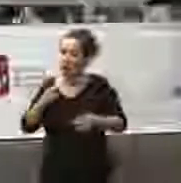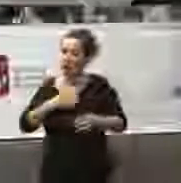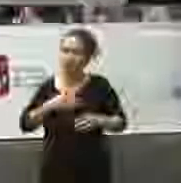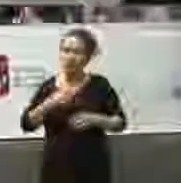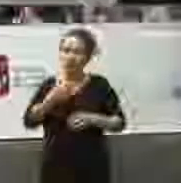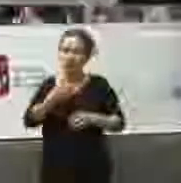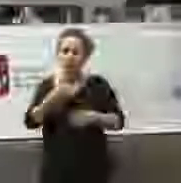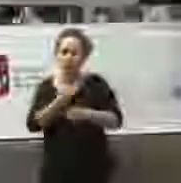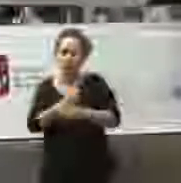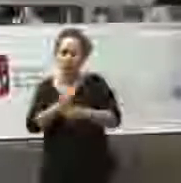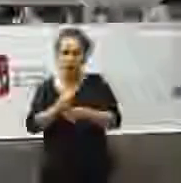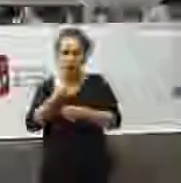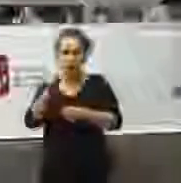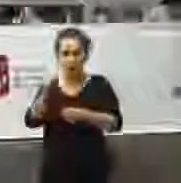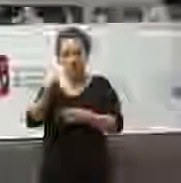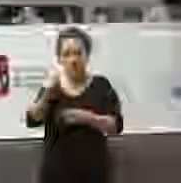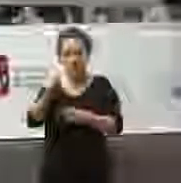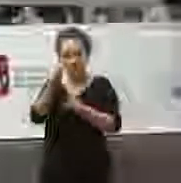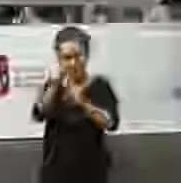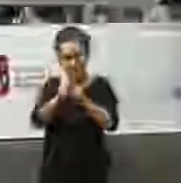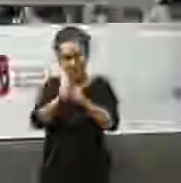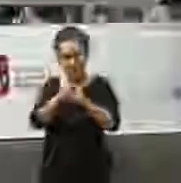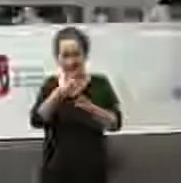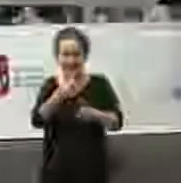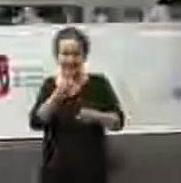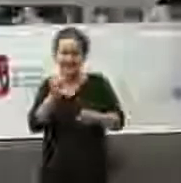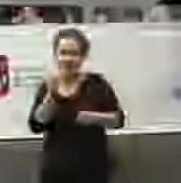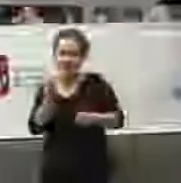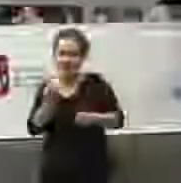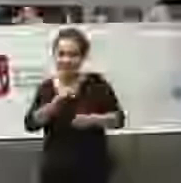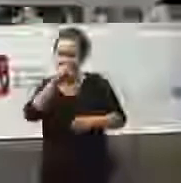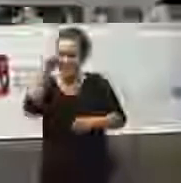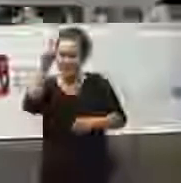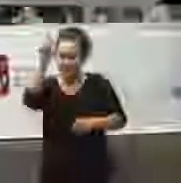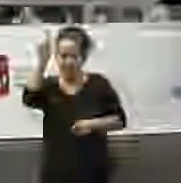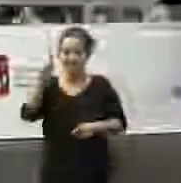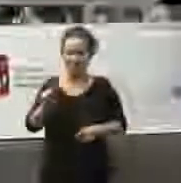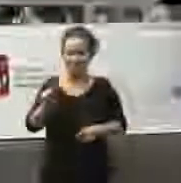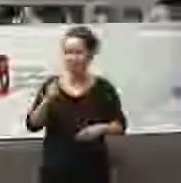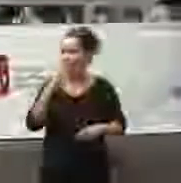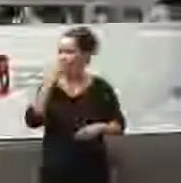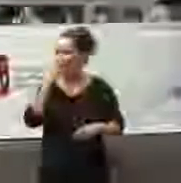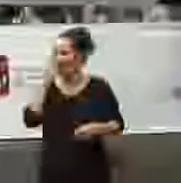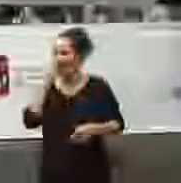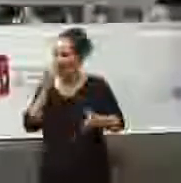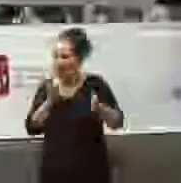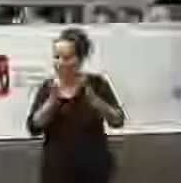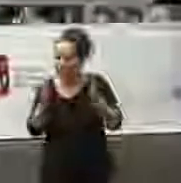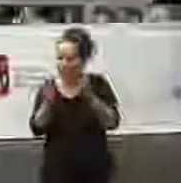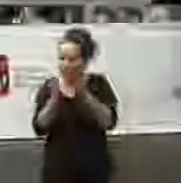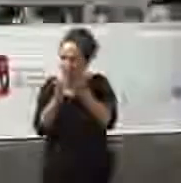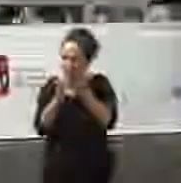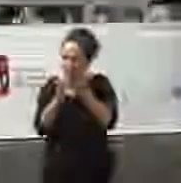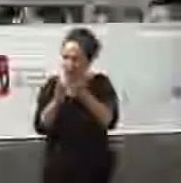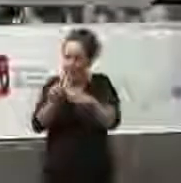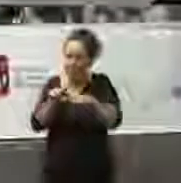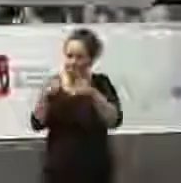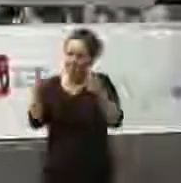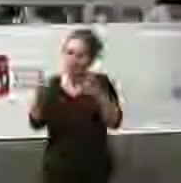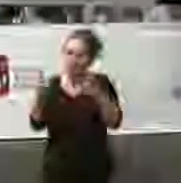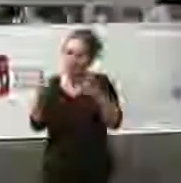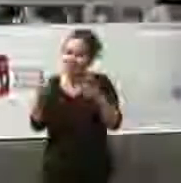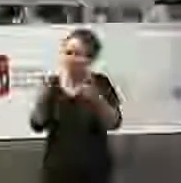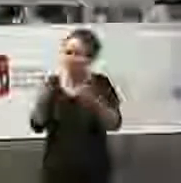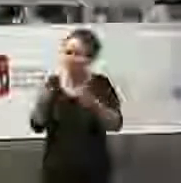e 26 dias de gestão parece é que é um tempo curto mas é o